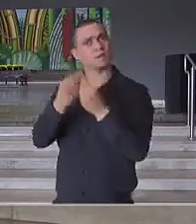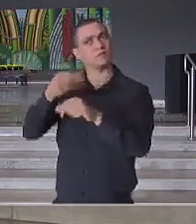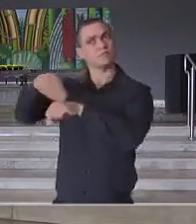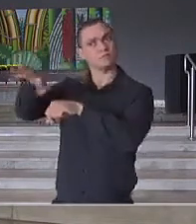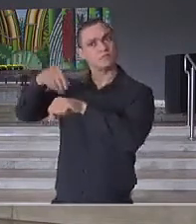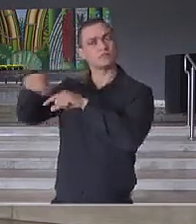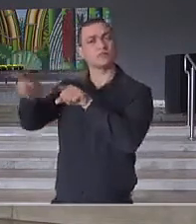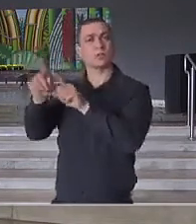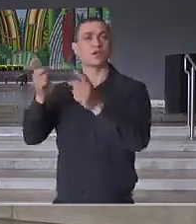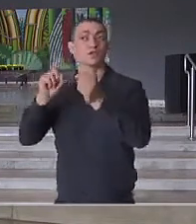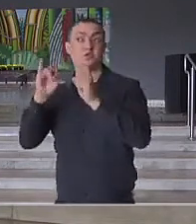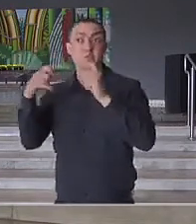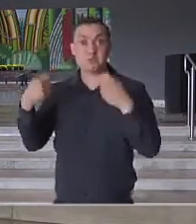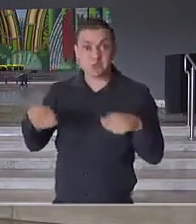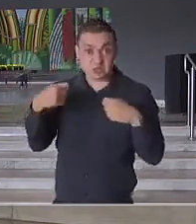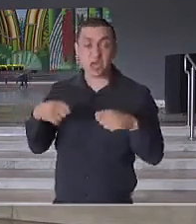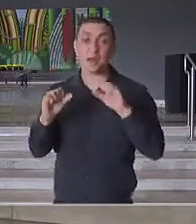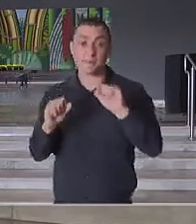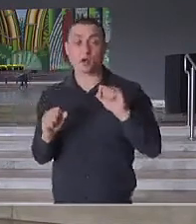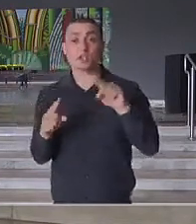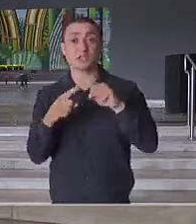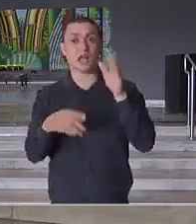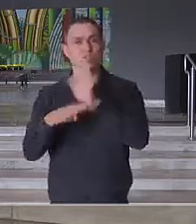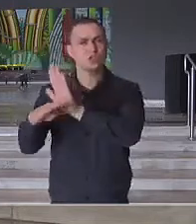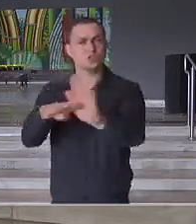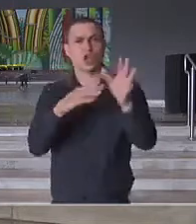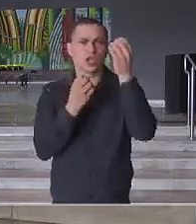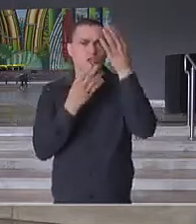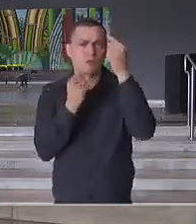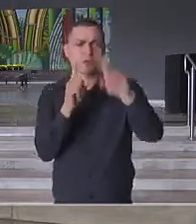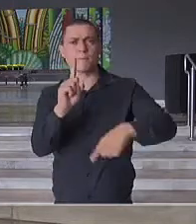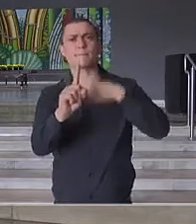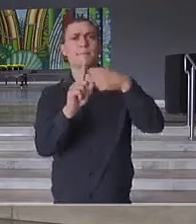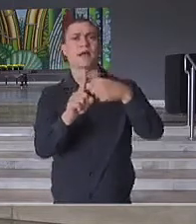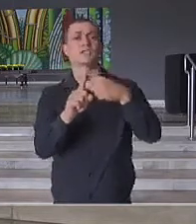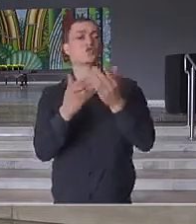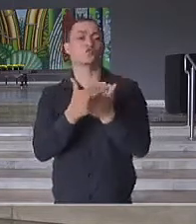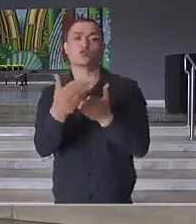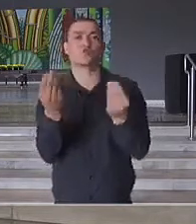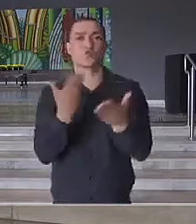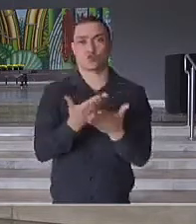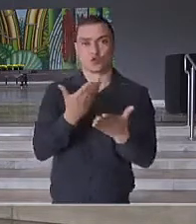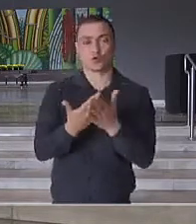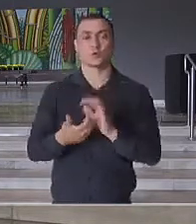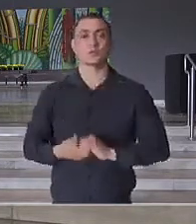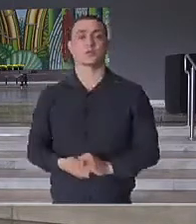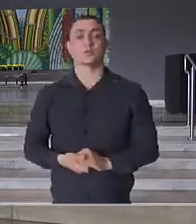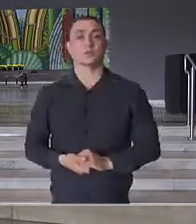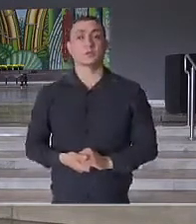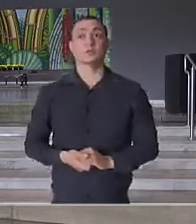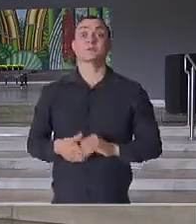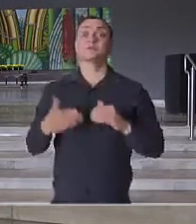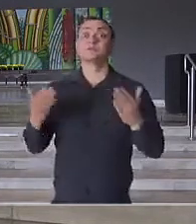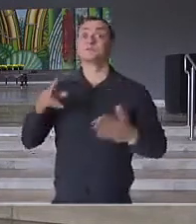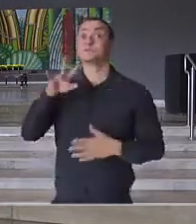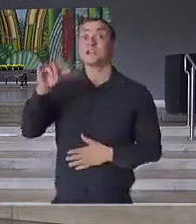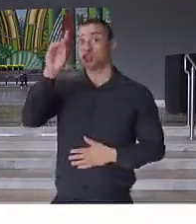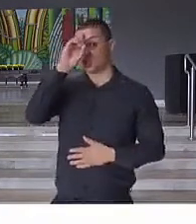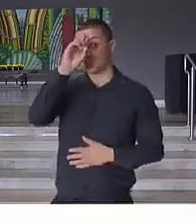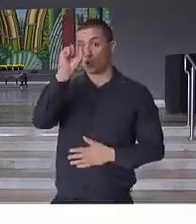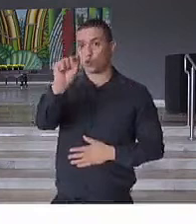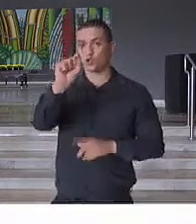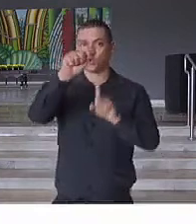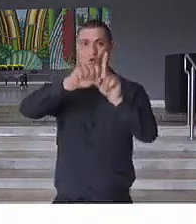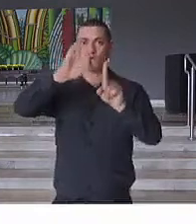inclusive sempre que necessário, para dar todas as informações para o início do ano letivo. Pode passar, que será no dia 8